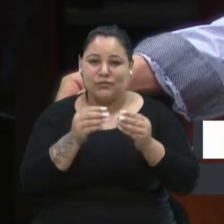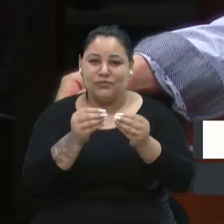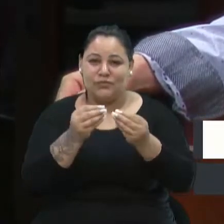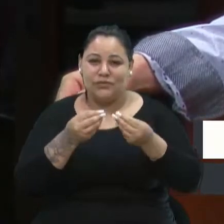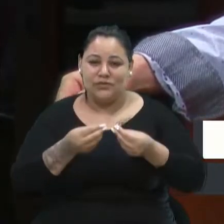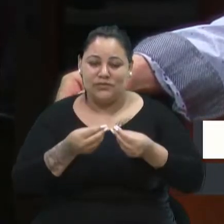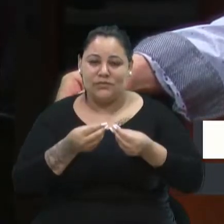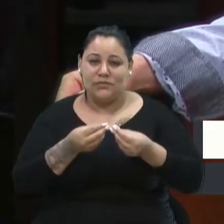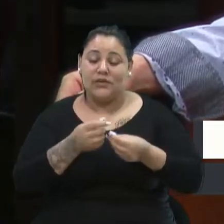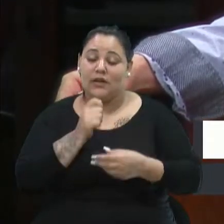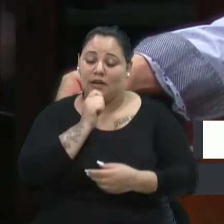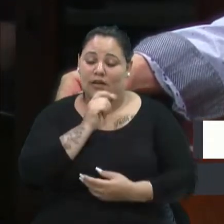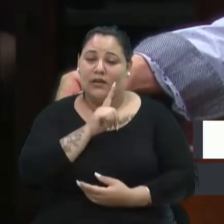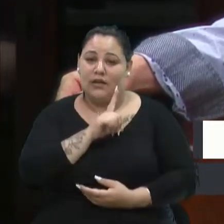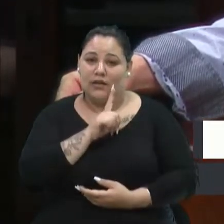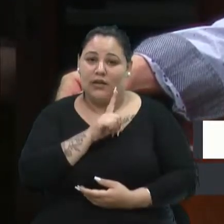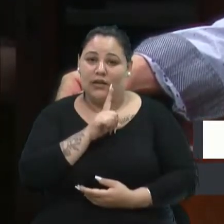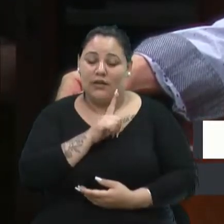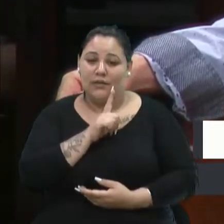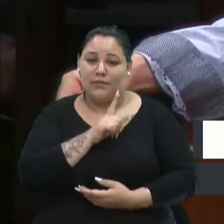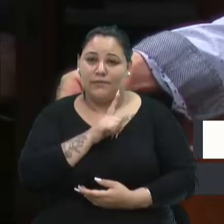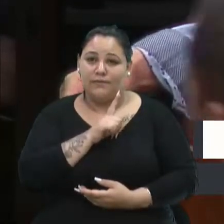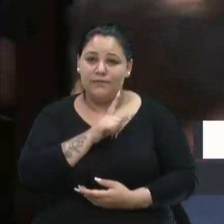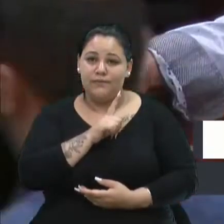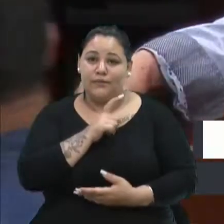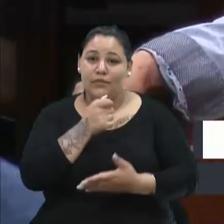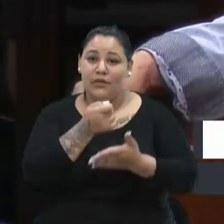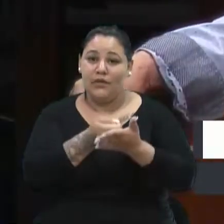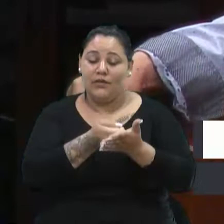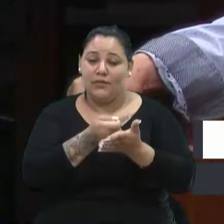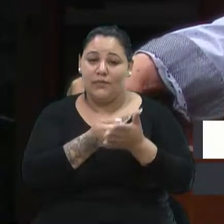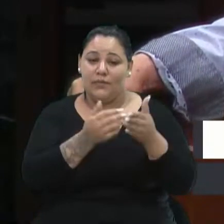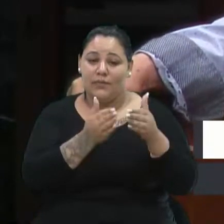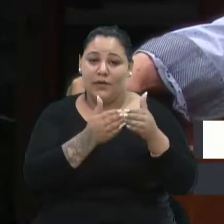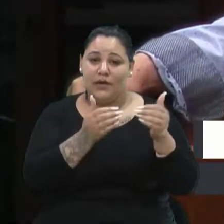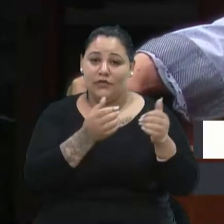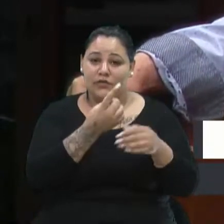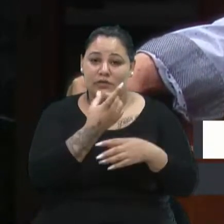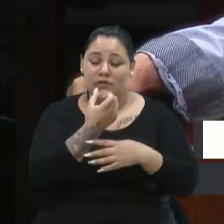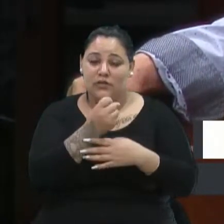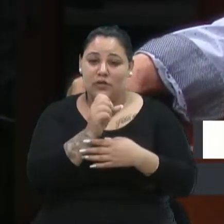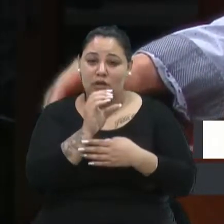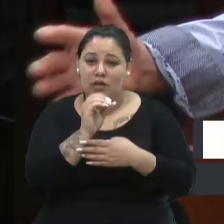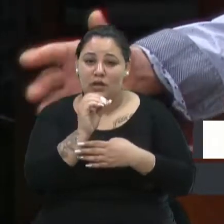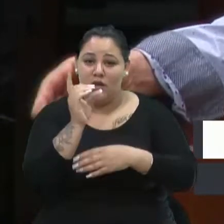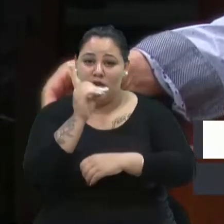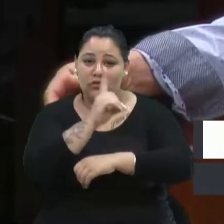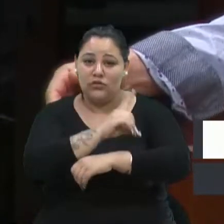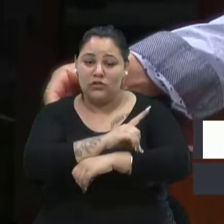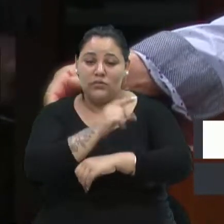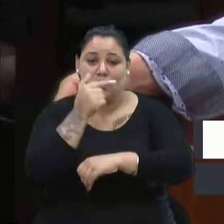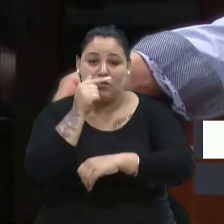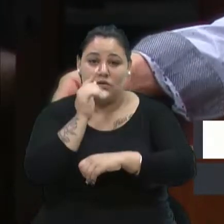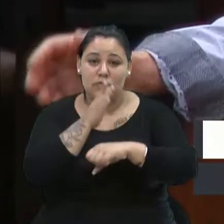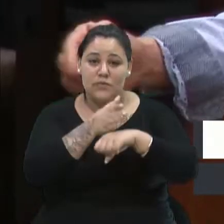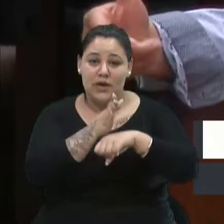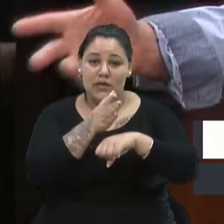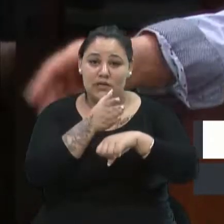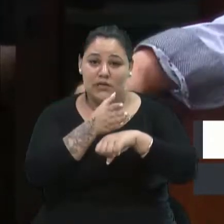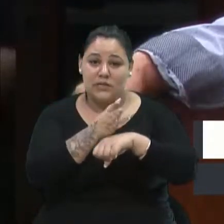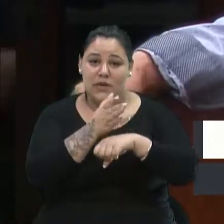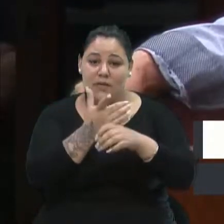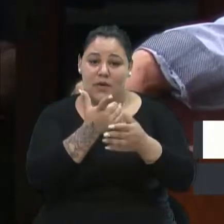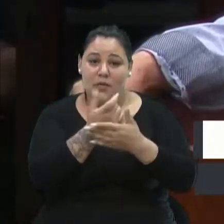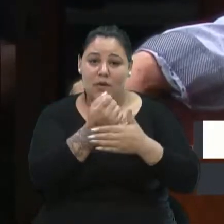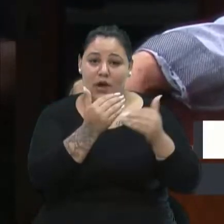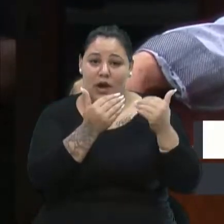muitos, a maioria, para entrar na licitação, exigem no mínimo 180 dias para poder participar da licitação, para que